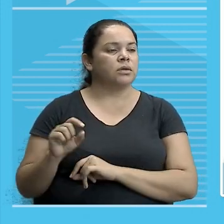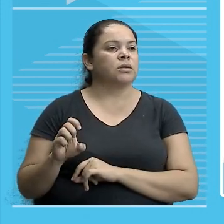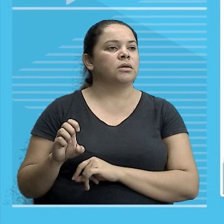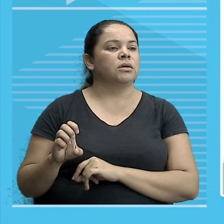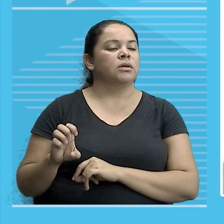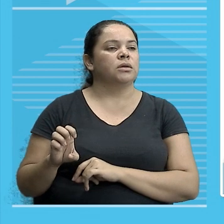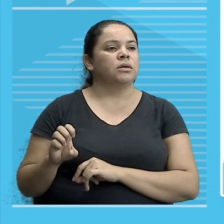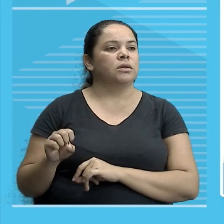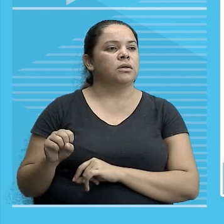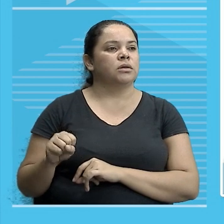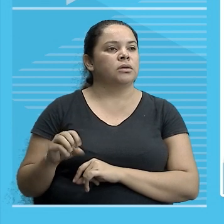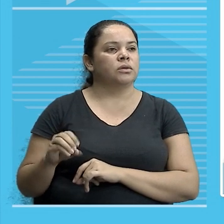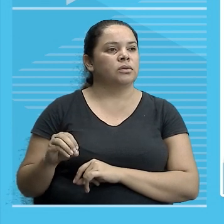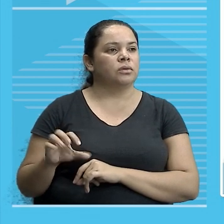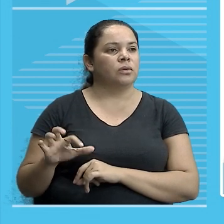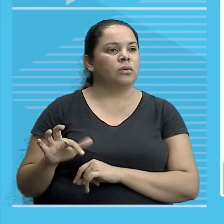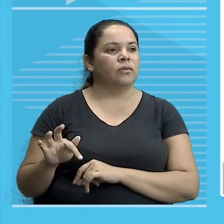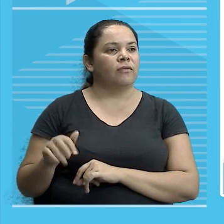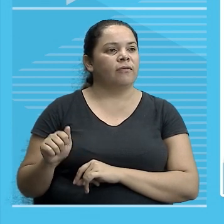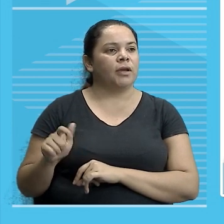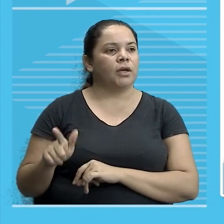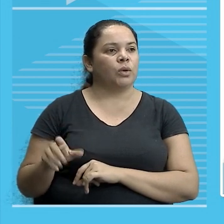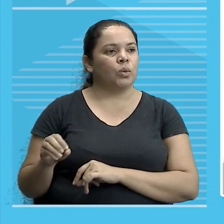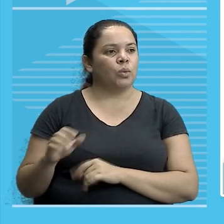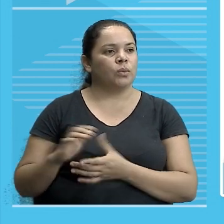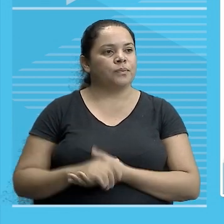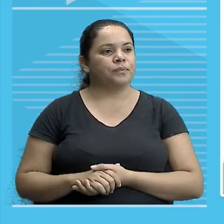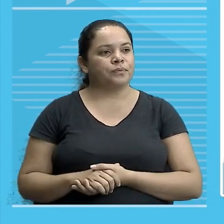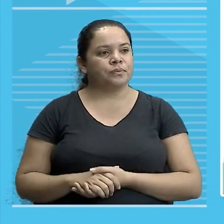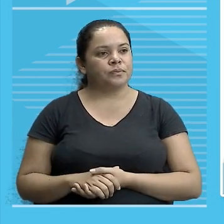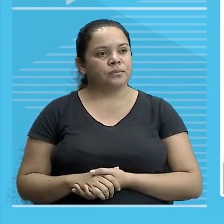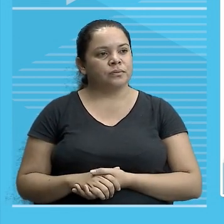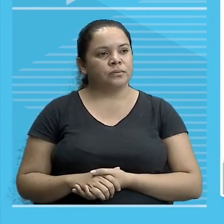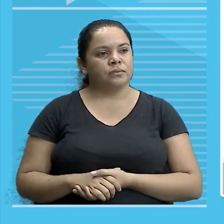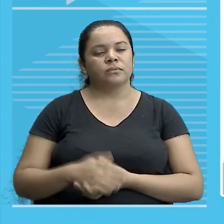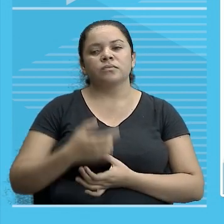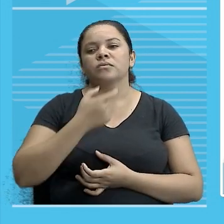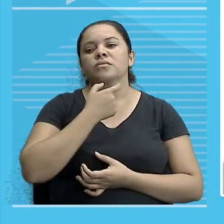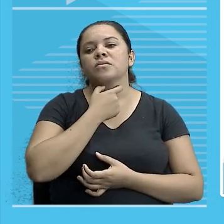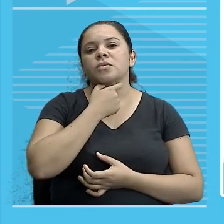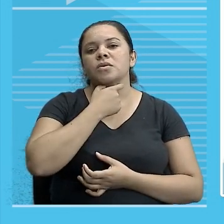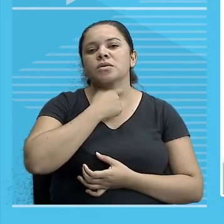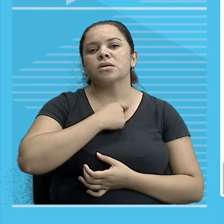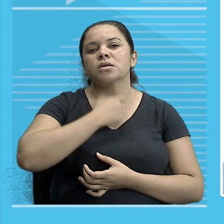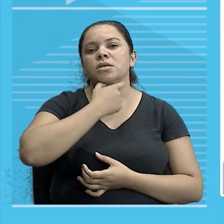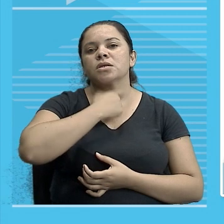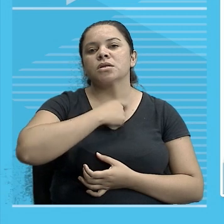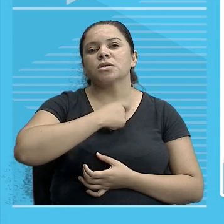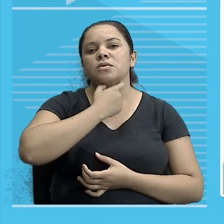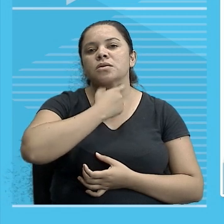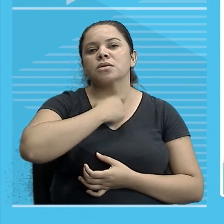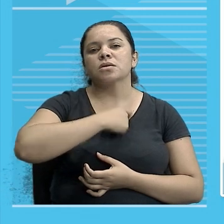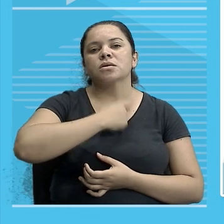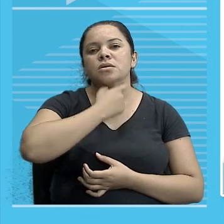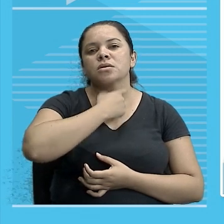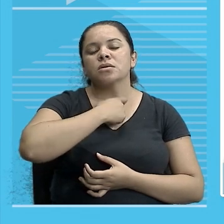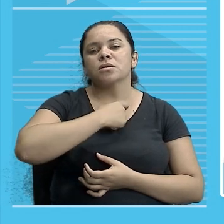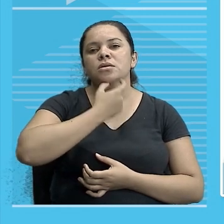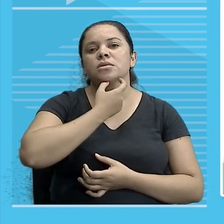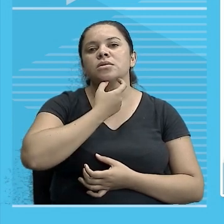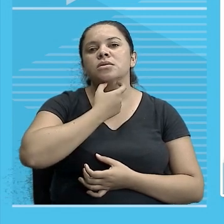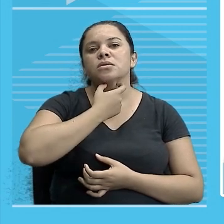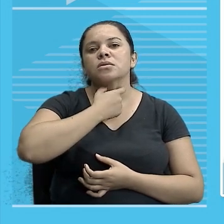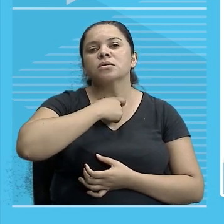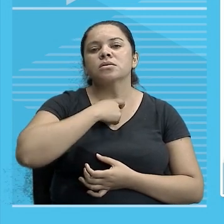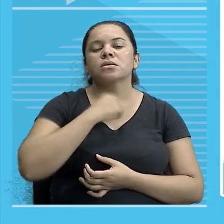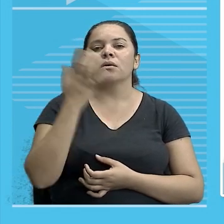empurrando o bolo alimentar do início até o estômago. Quer dizer, logo abaixo da boca, quando